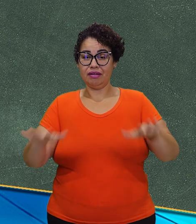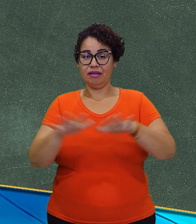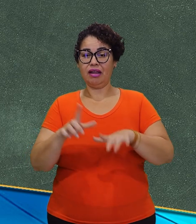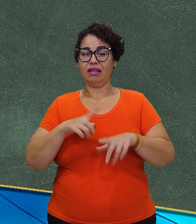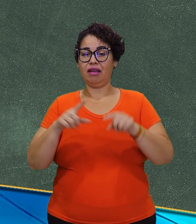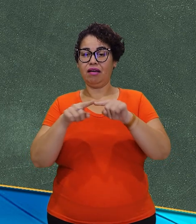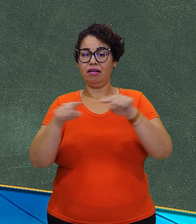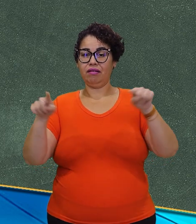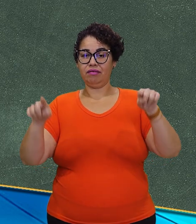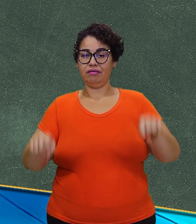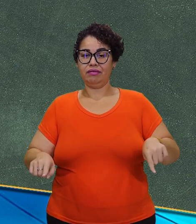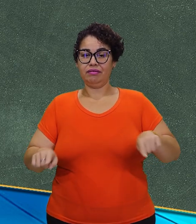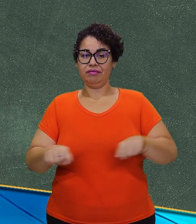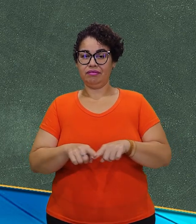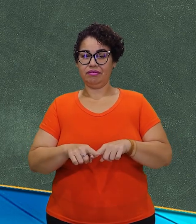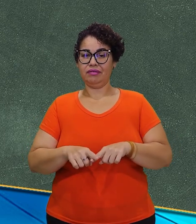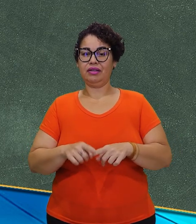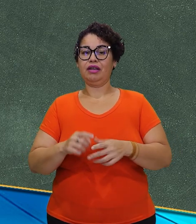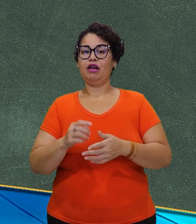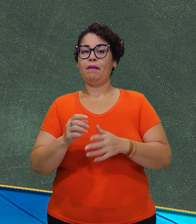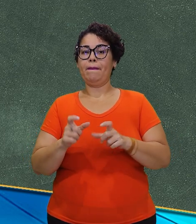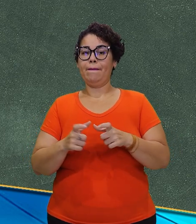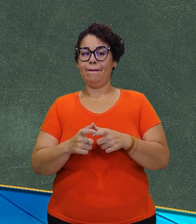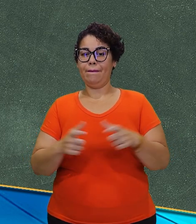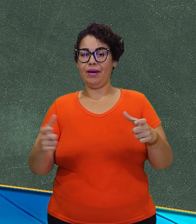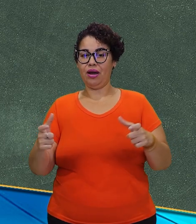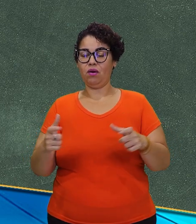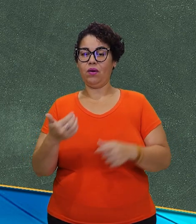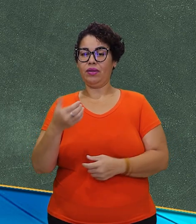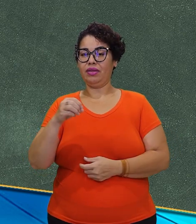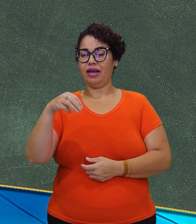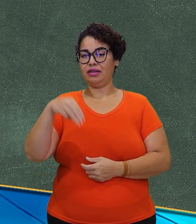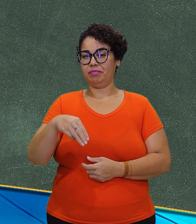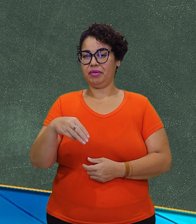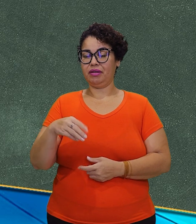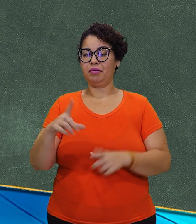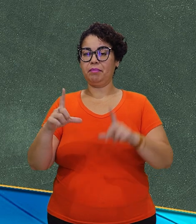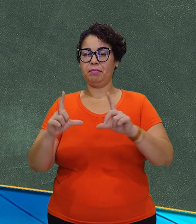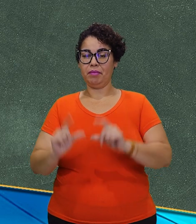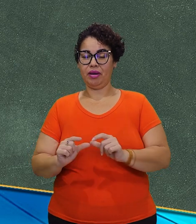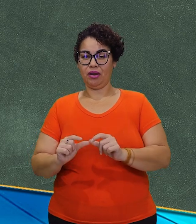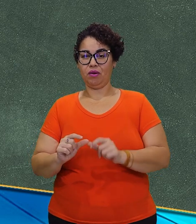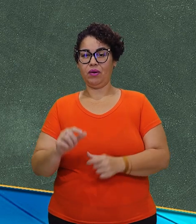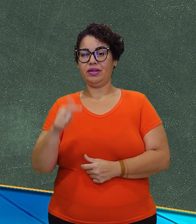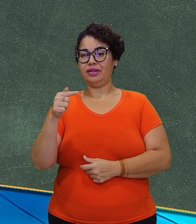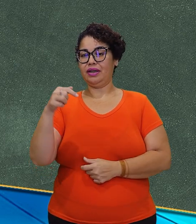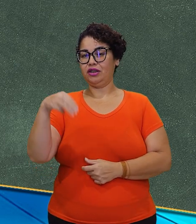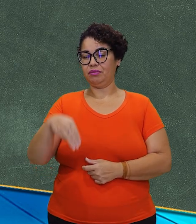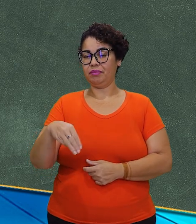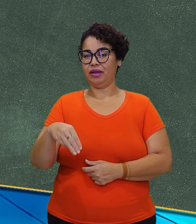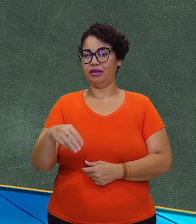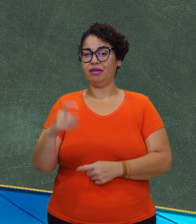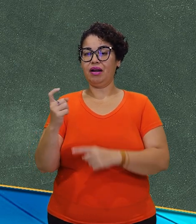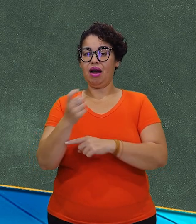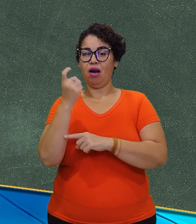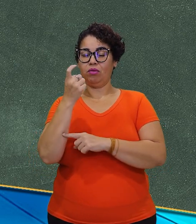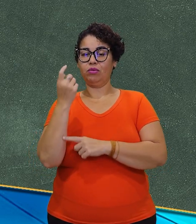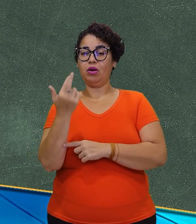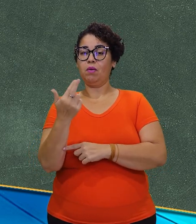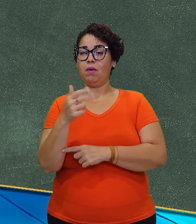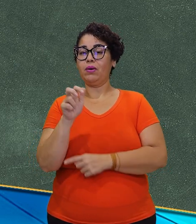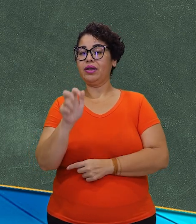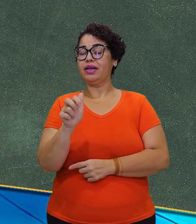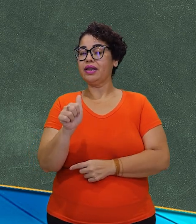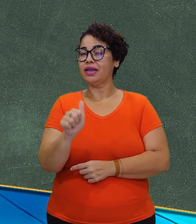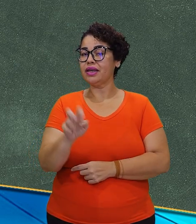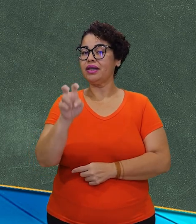terreno possui formato trapezoidal, com base maior medindo 10 metros, base menor medindo 7 metros e altura igual